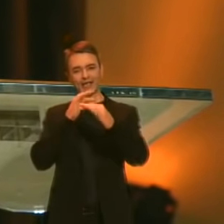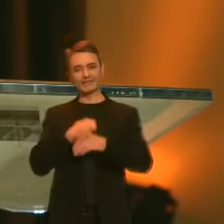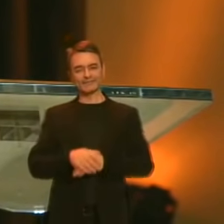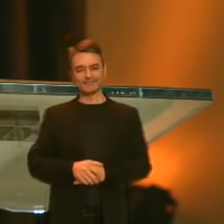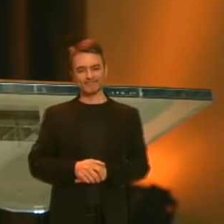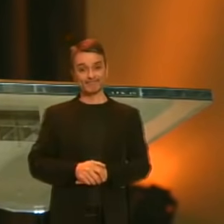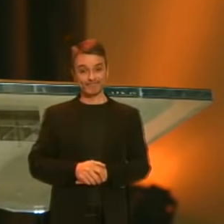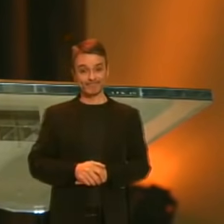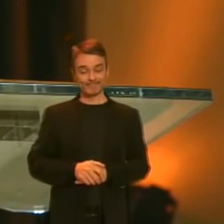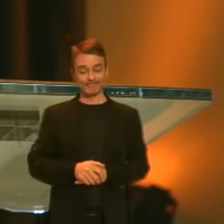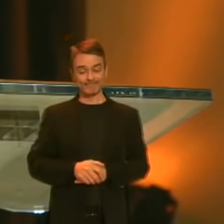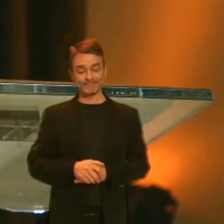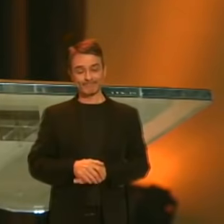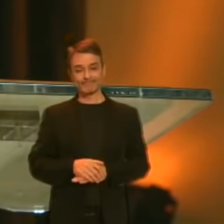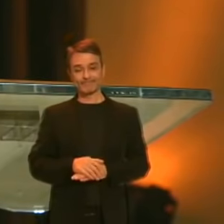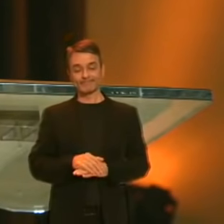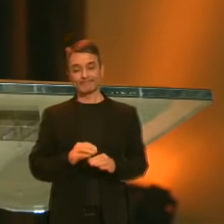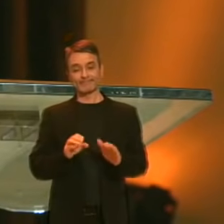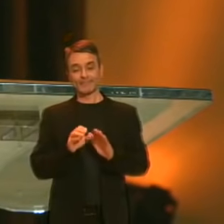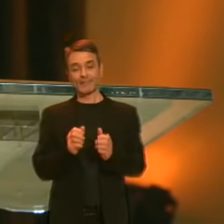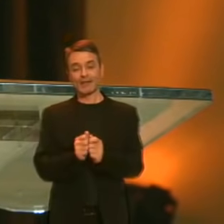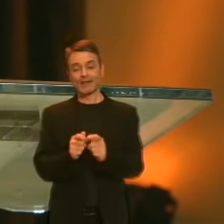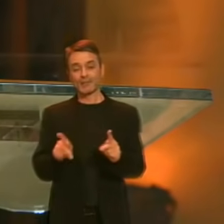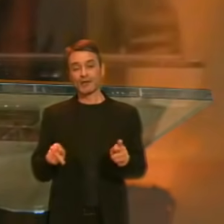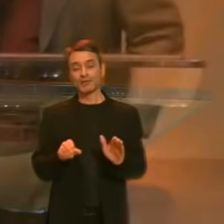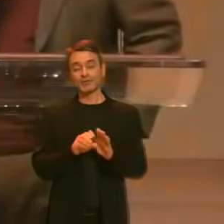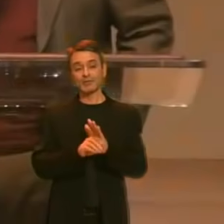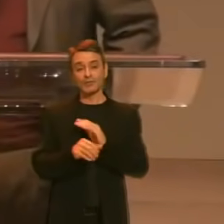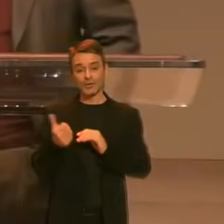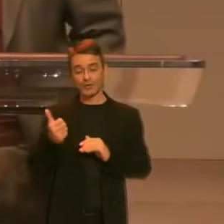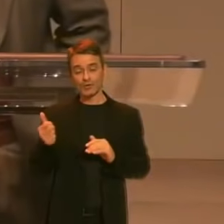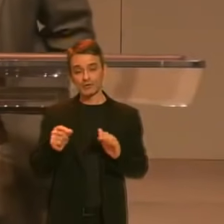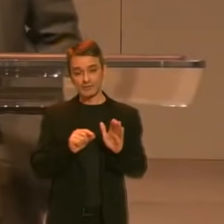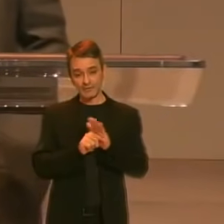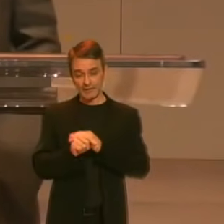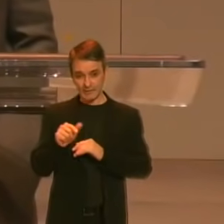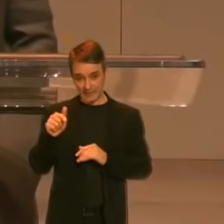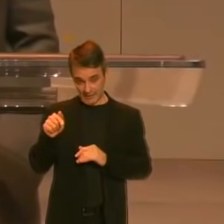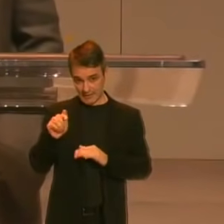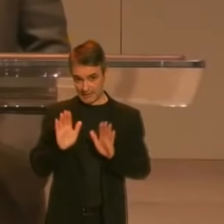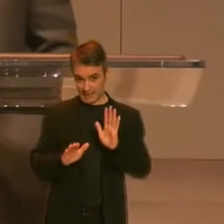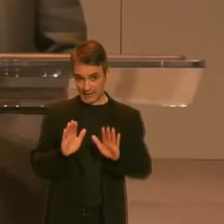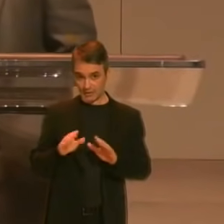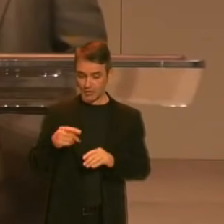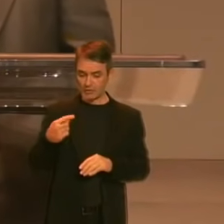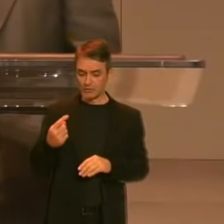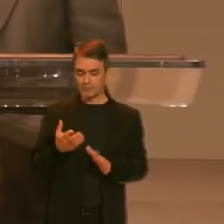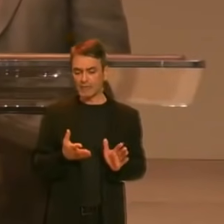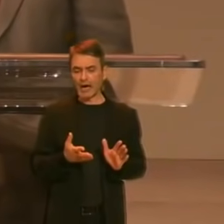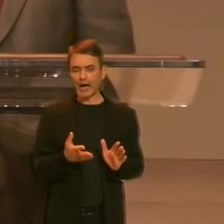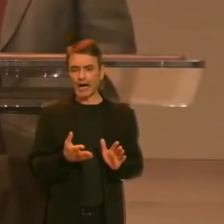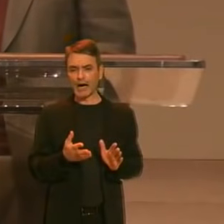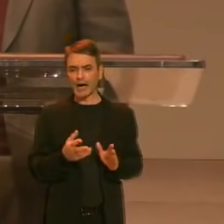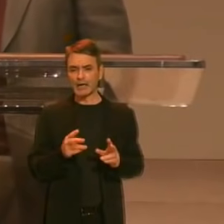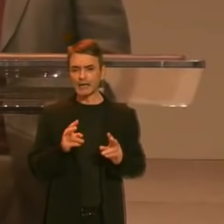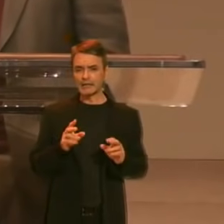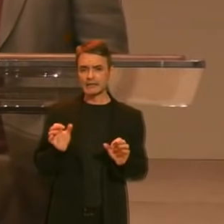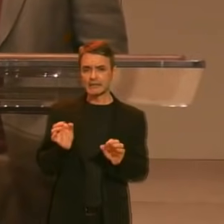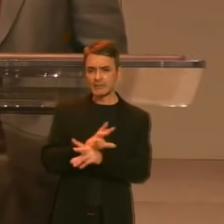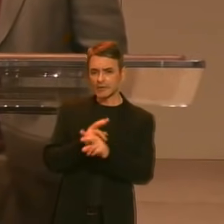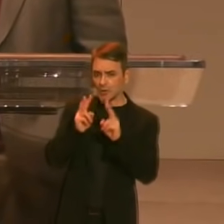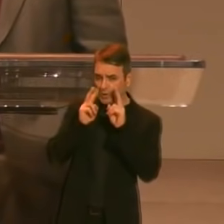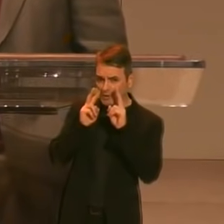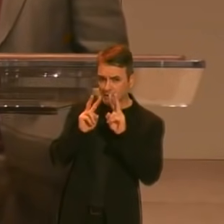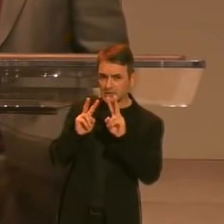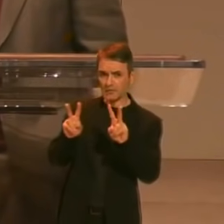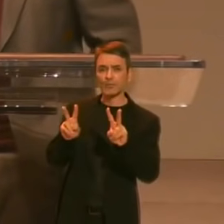lá. Apocalipse 11, verso 7 diz: e quando eles tiverem terminado o seu testemunho,